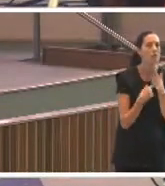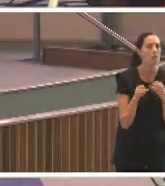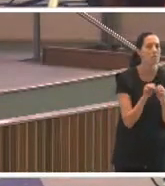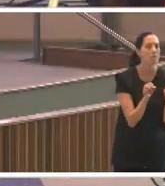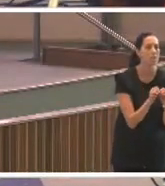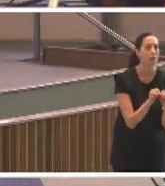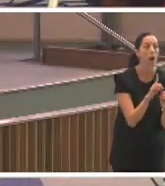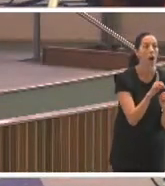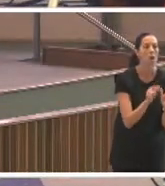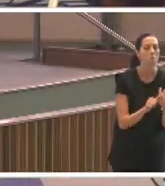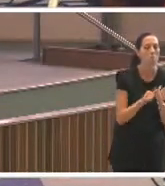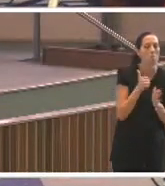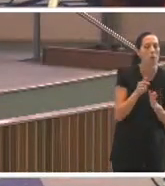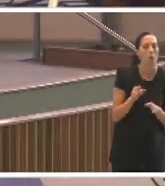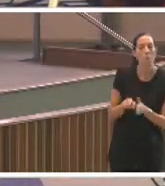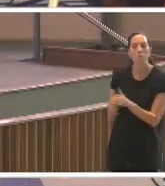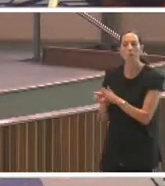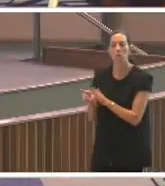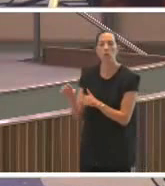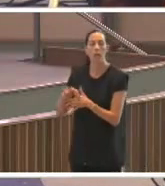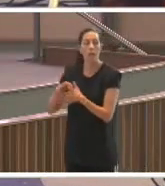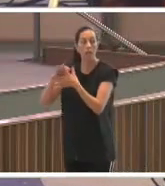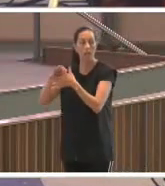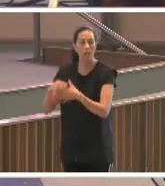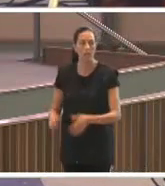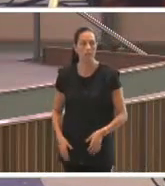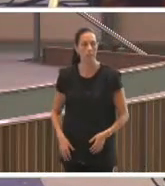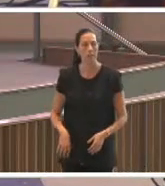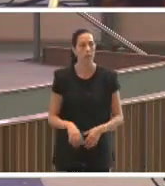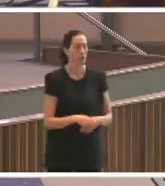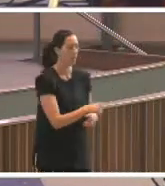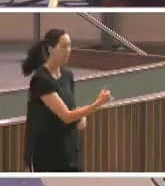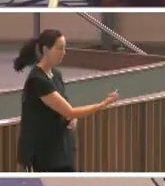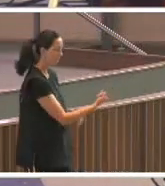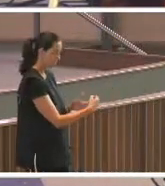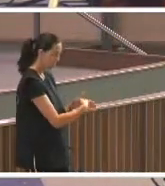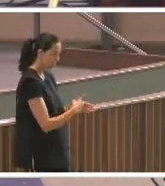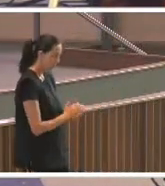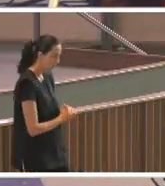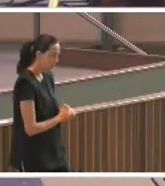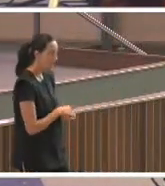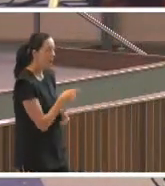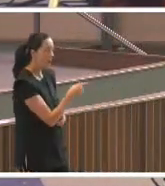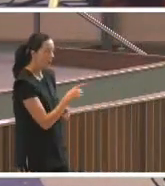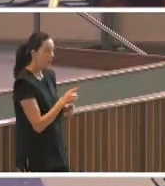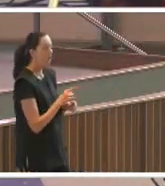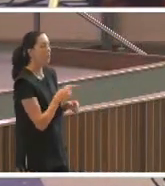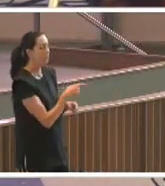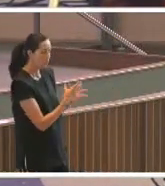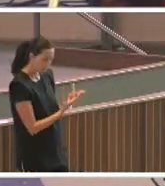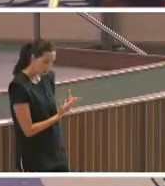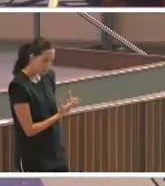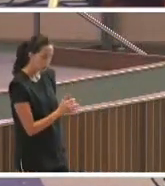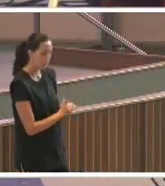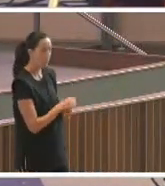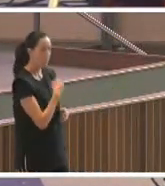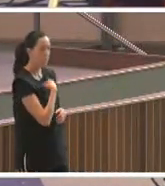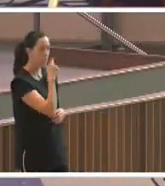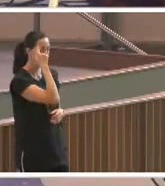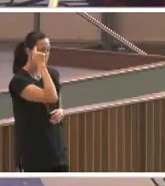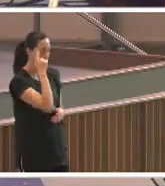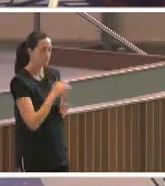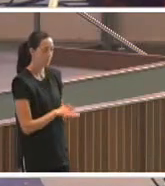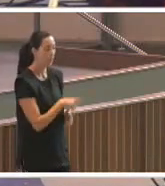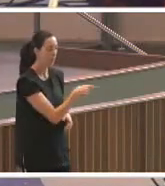fazer. Querido, a autoridade espiritual tem outro propósito, não é comandar a vida das pessoas. A